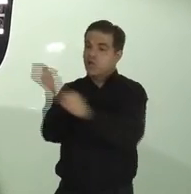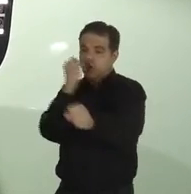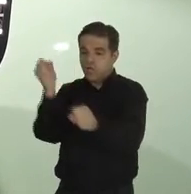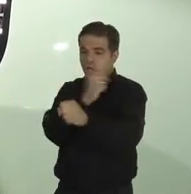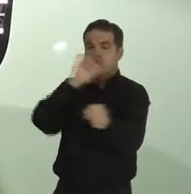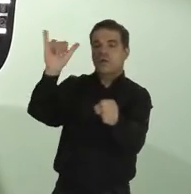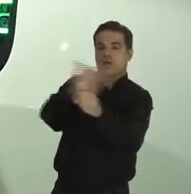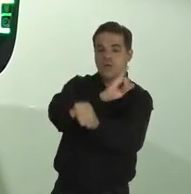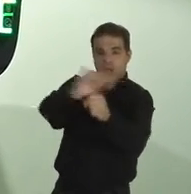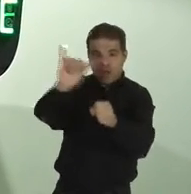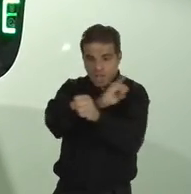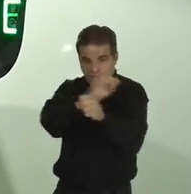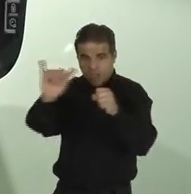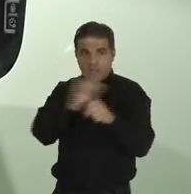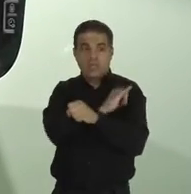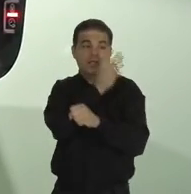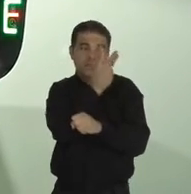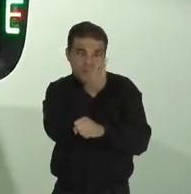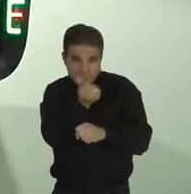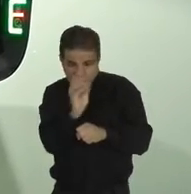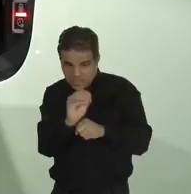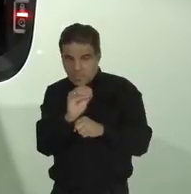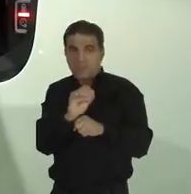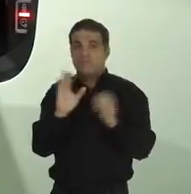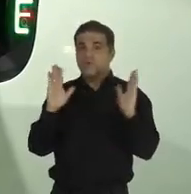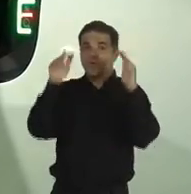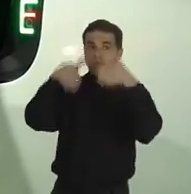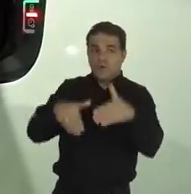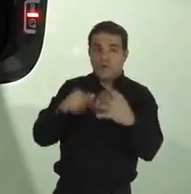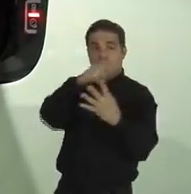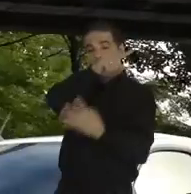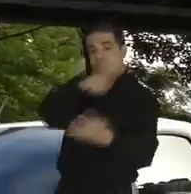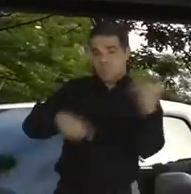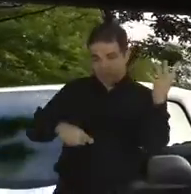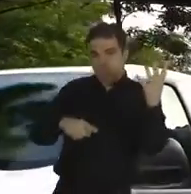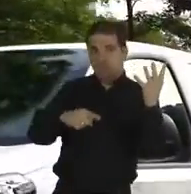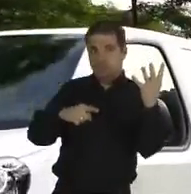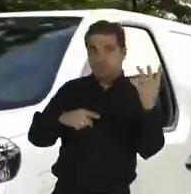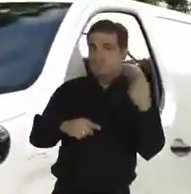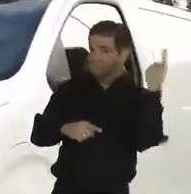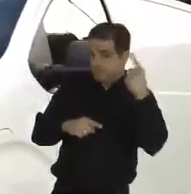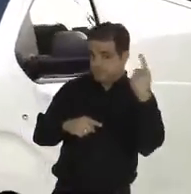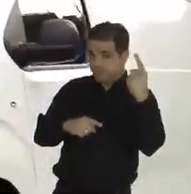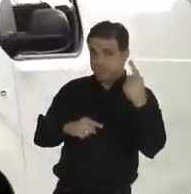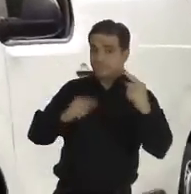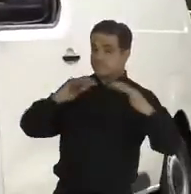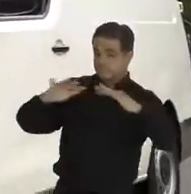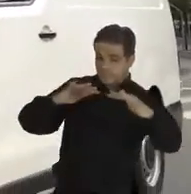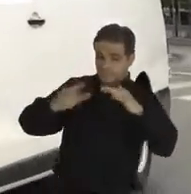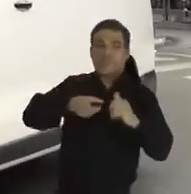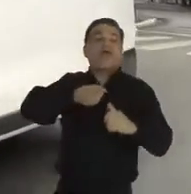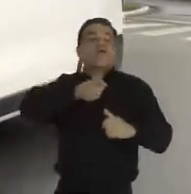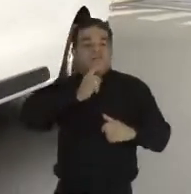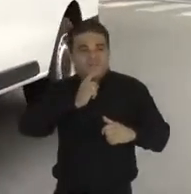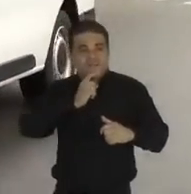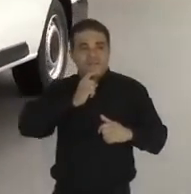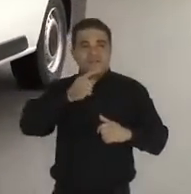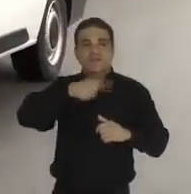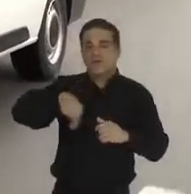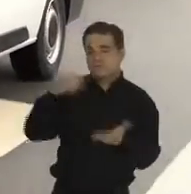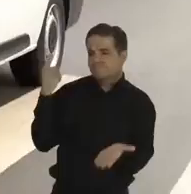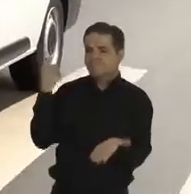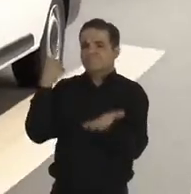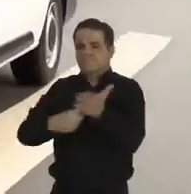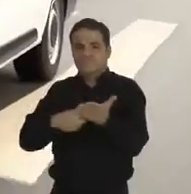uma estratégia 360 focado em quatro pilares primeiro mobilidade verde que é o nosso